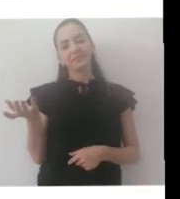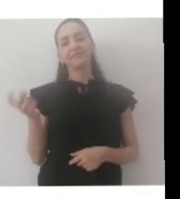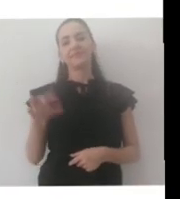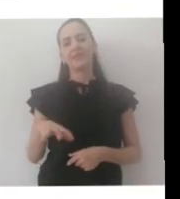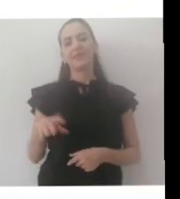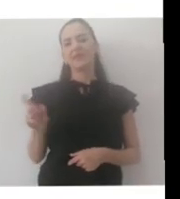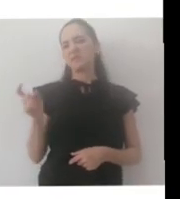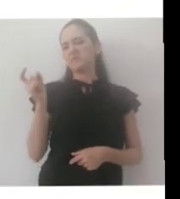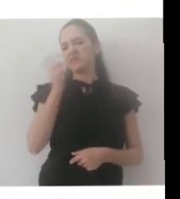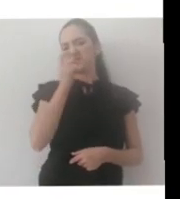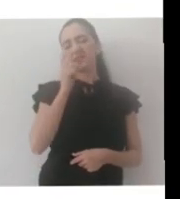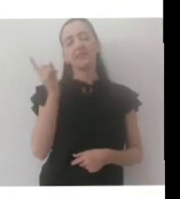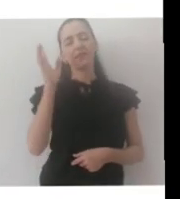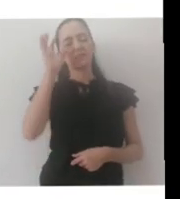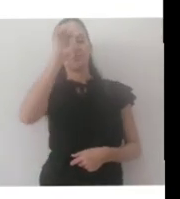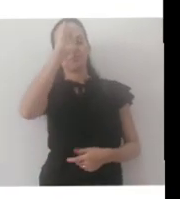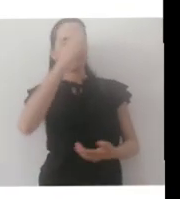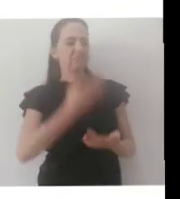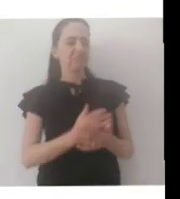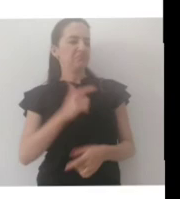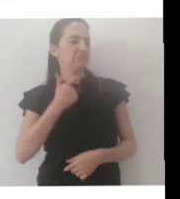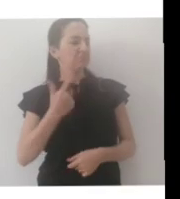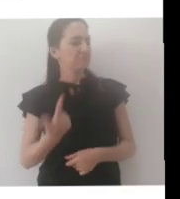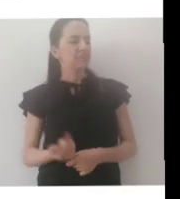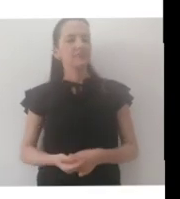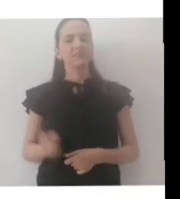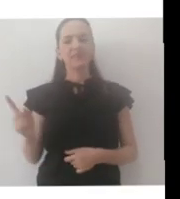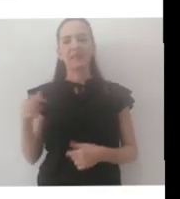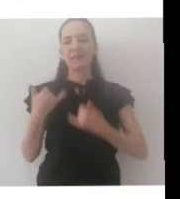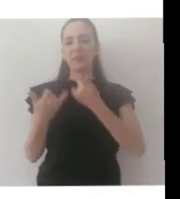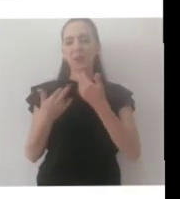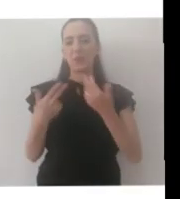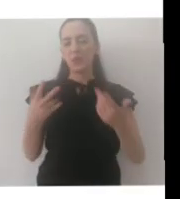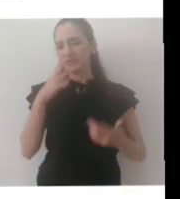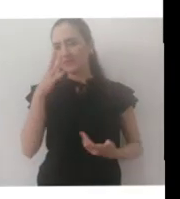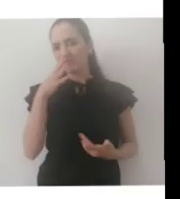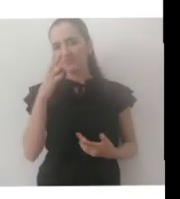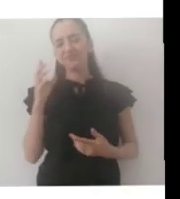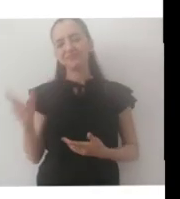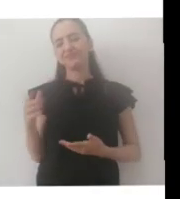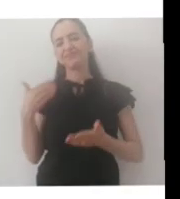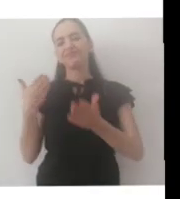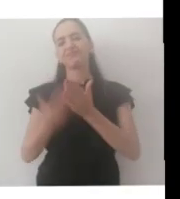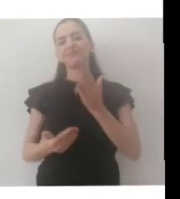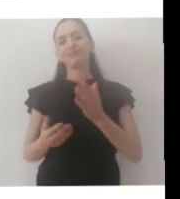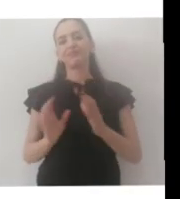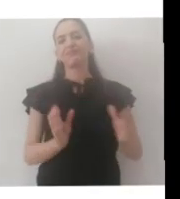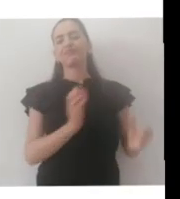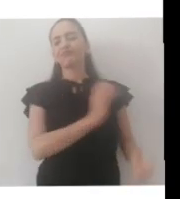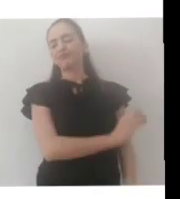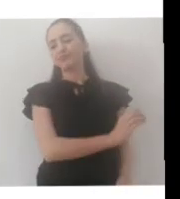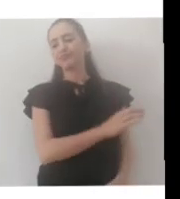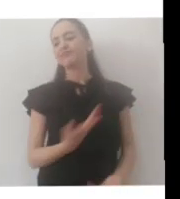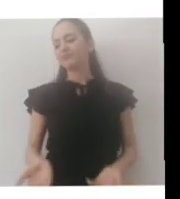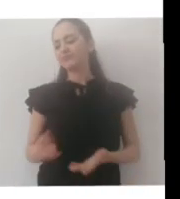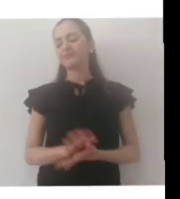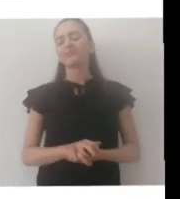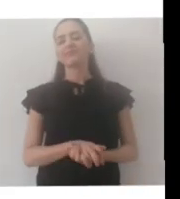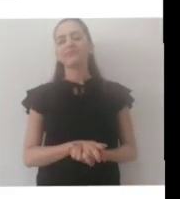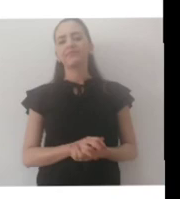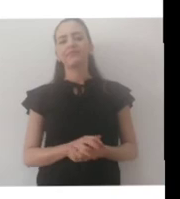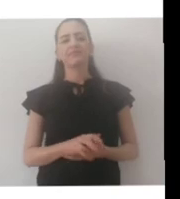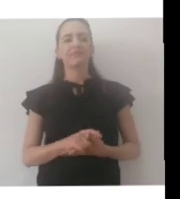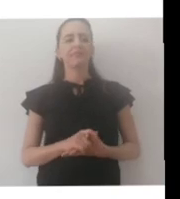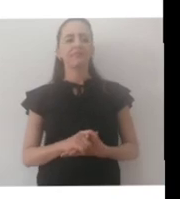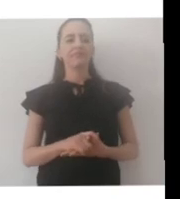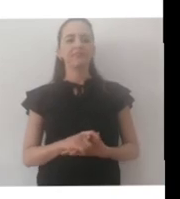essa questão da criança aprender que se ela ficar mentindo, ela vai perder a credibilidade, a criança aprender que se ela usar